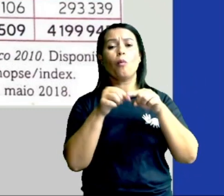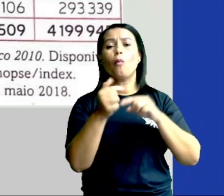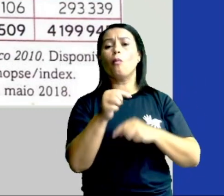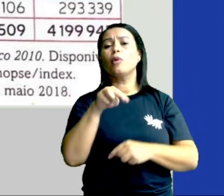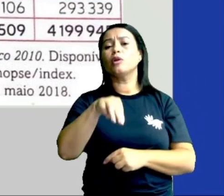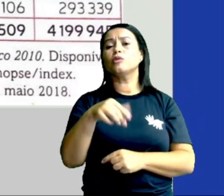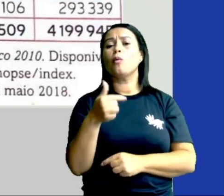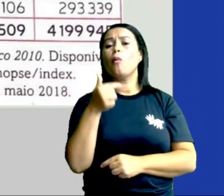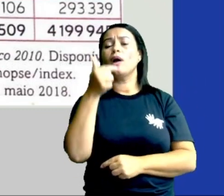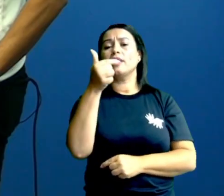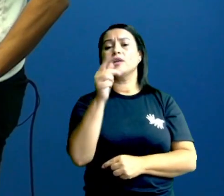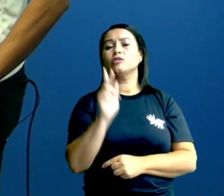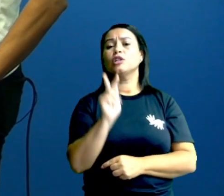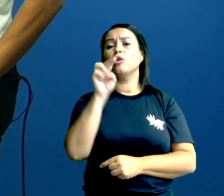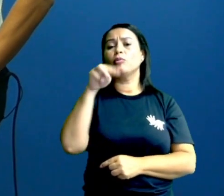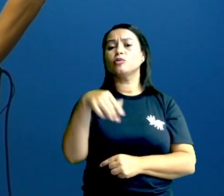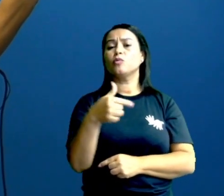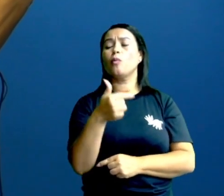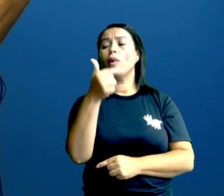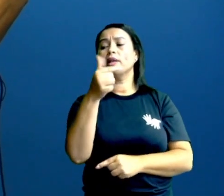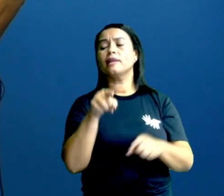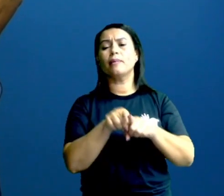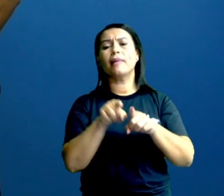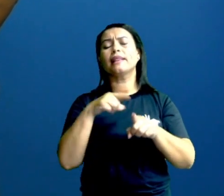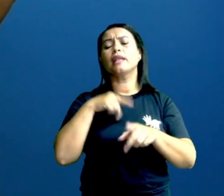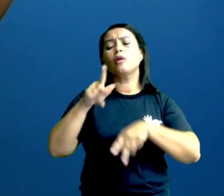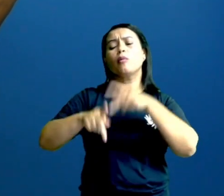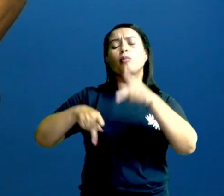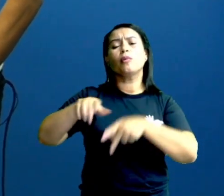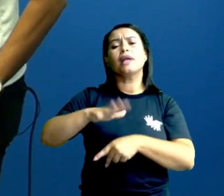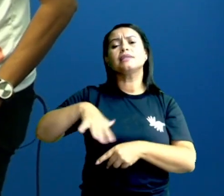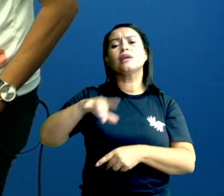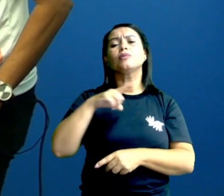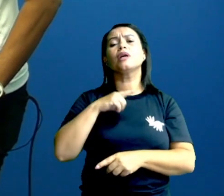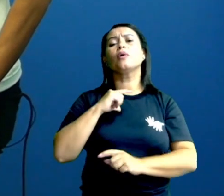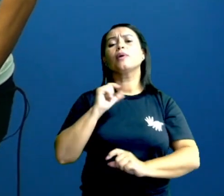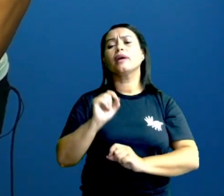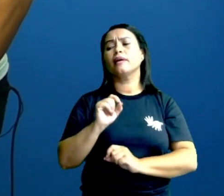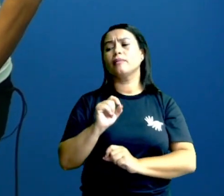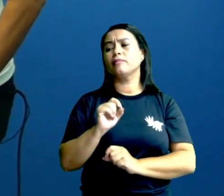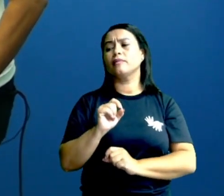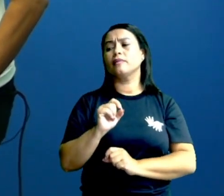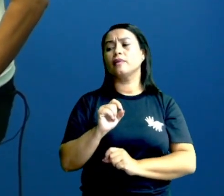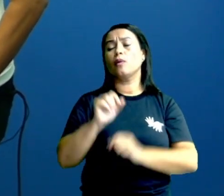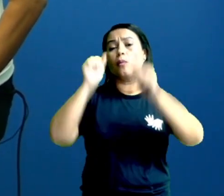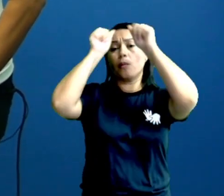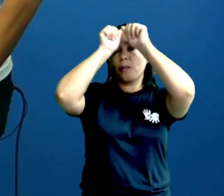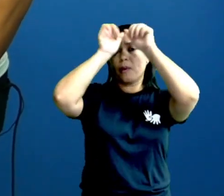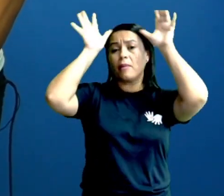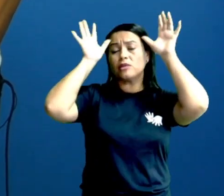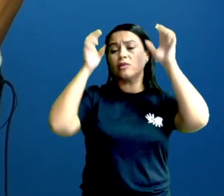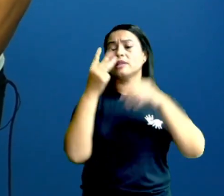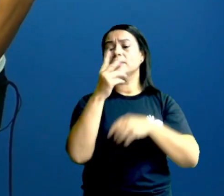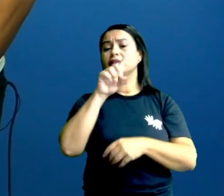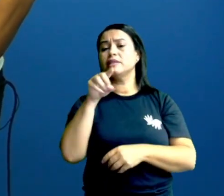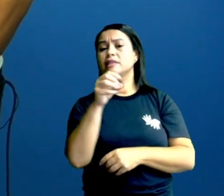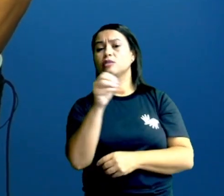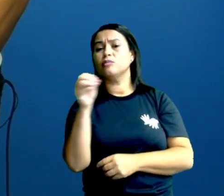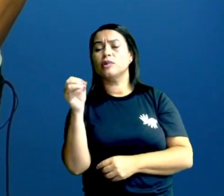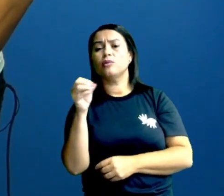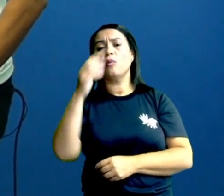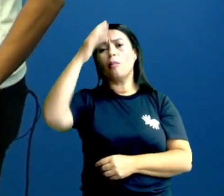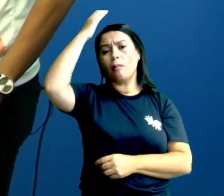1,2 milhões de quilômetros quadrados em termos de população você tem aqui ó a Amazonas 3 milhões